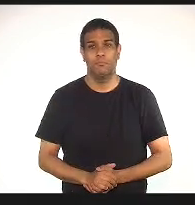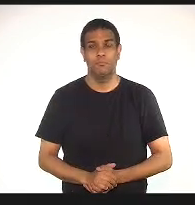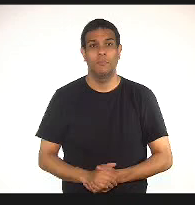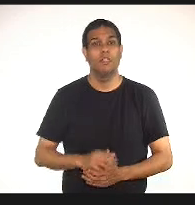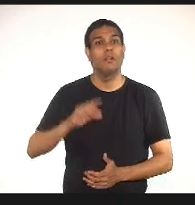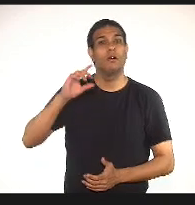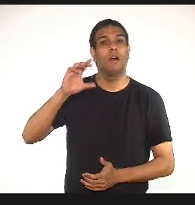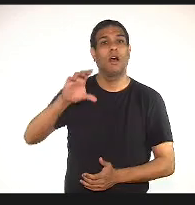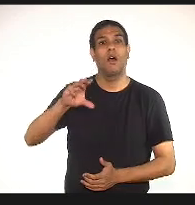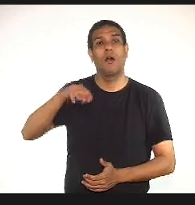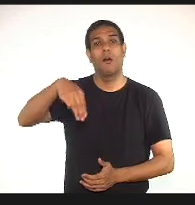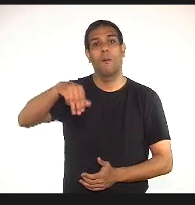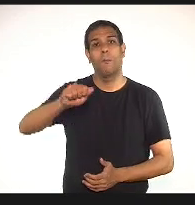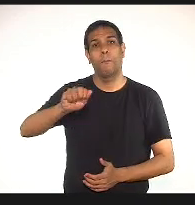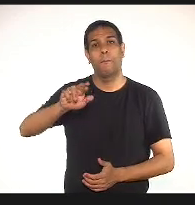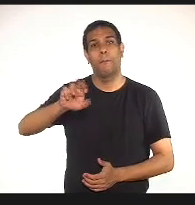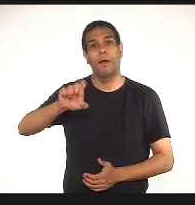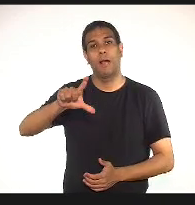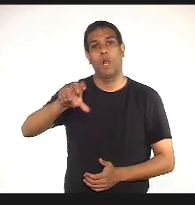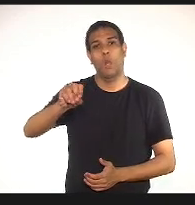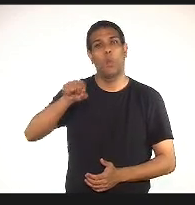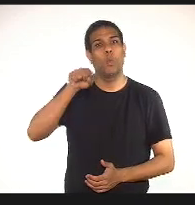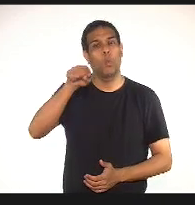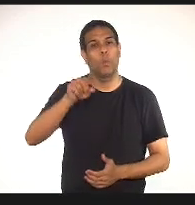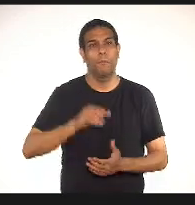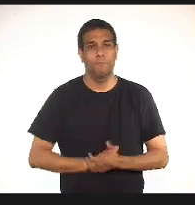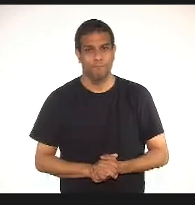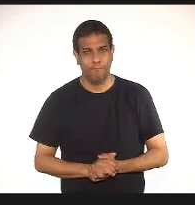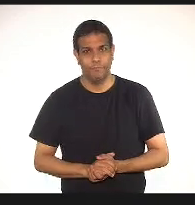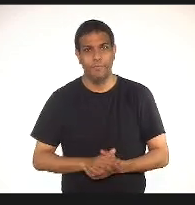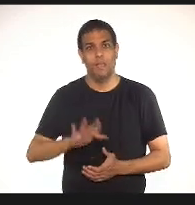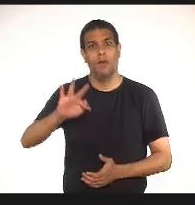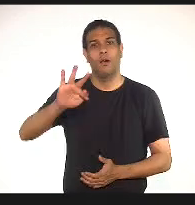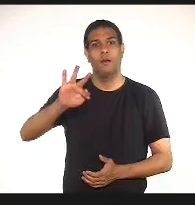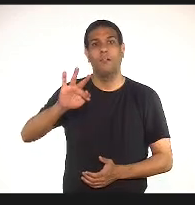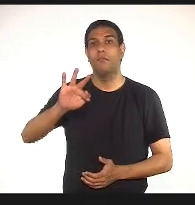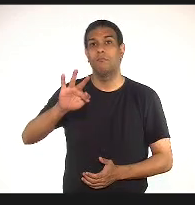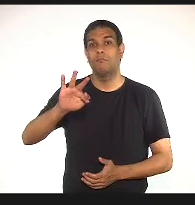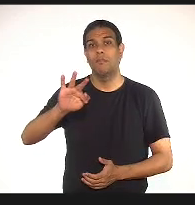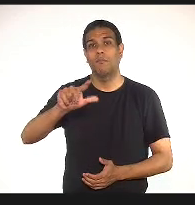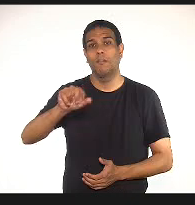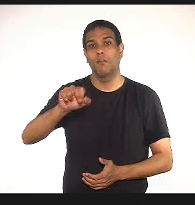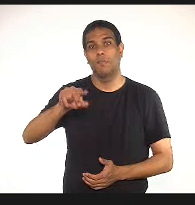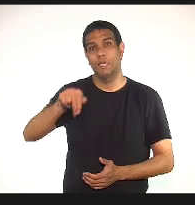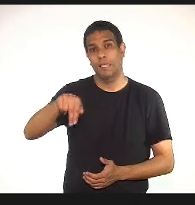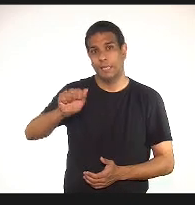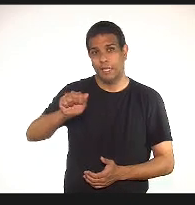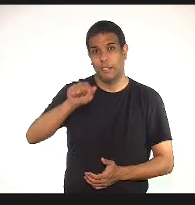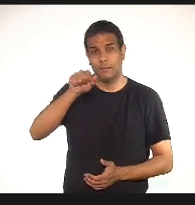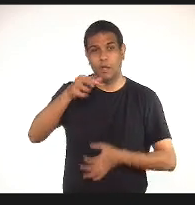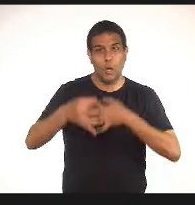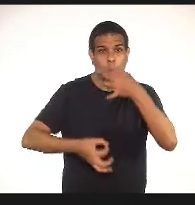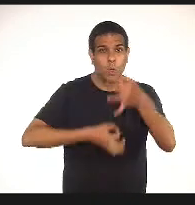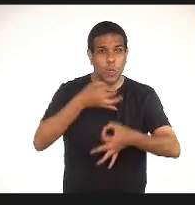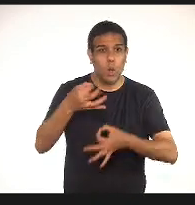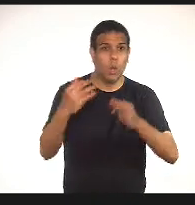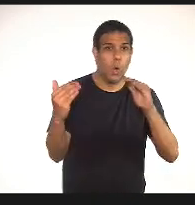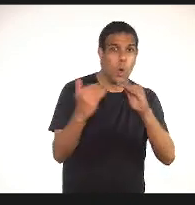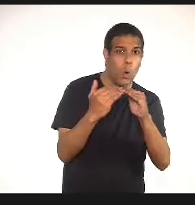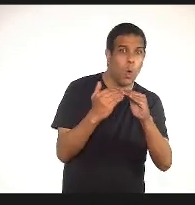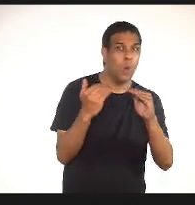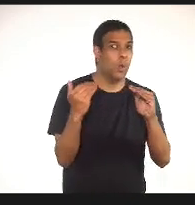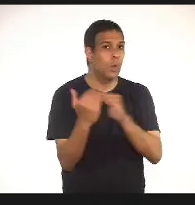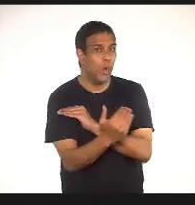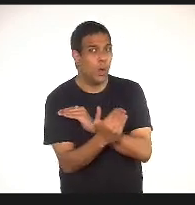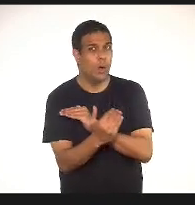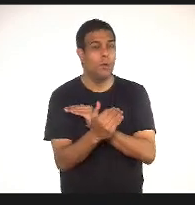Deputado Marcelo Cabeleireiro. Deputada Franciane Mota. É a notícia.